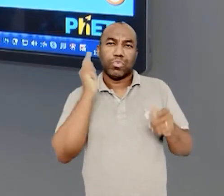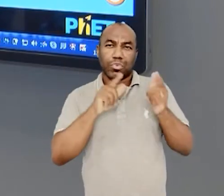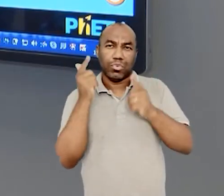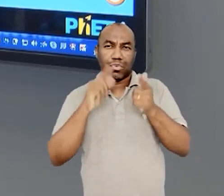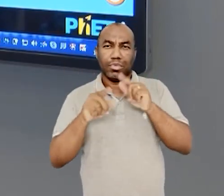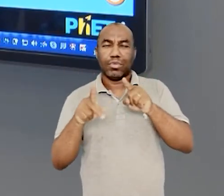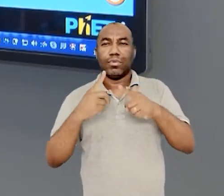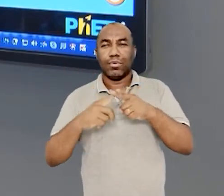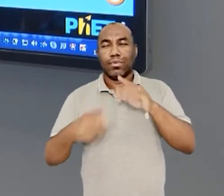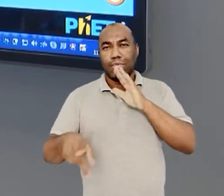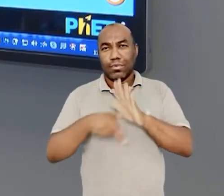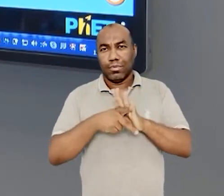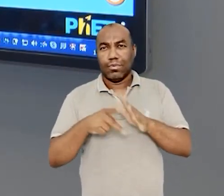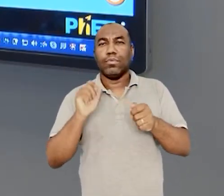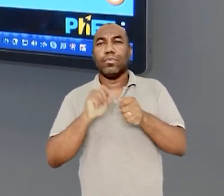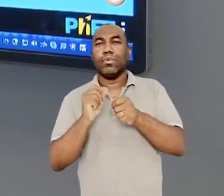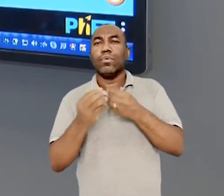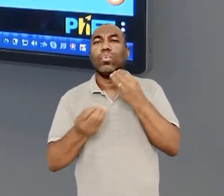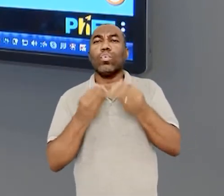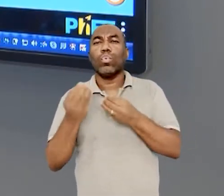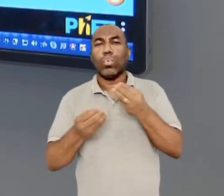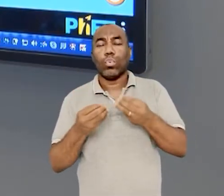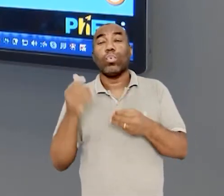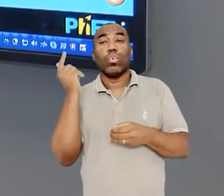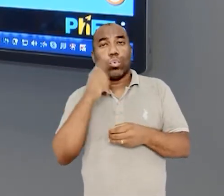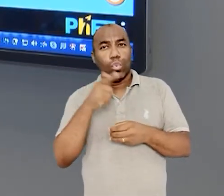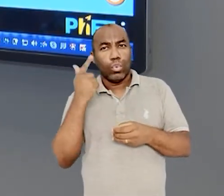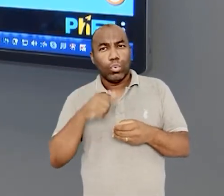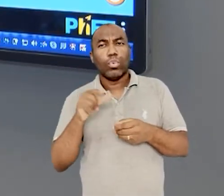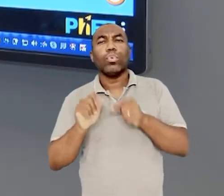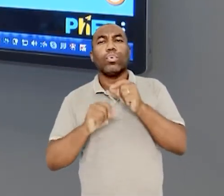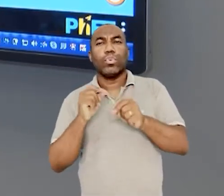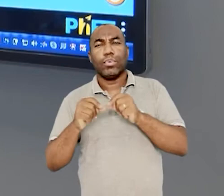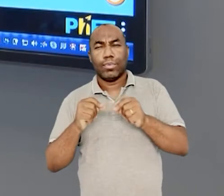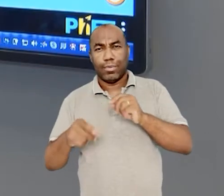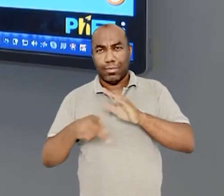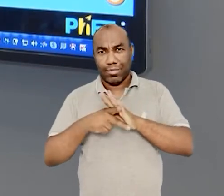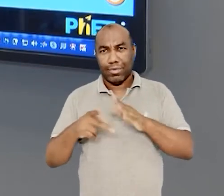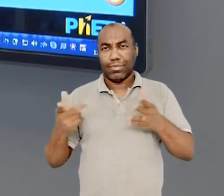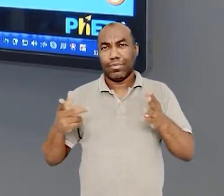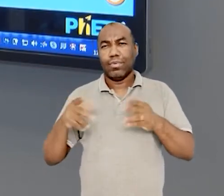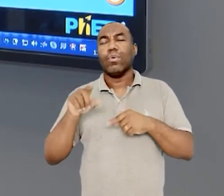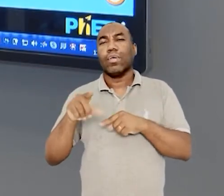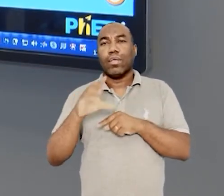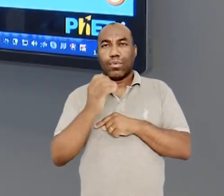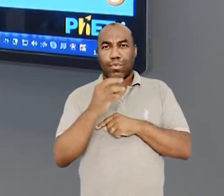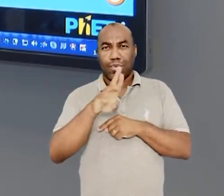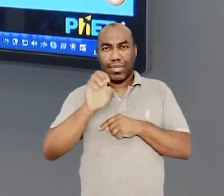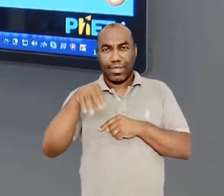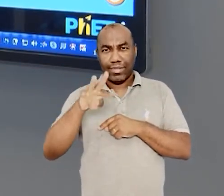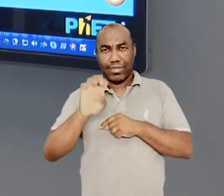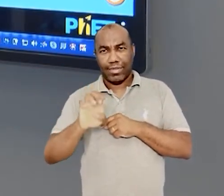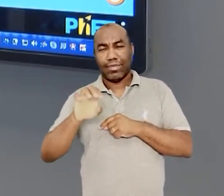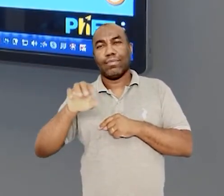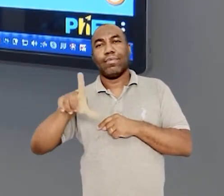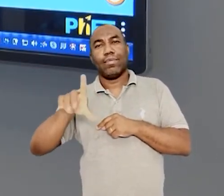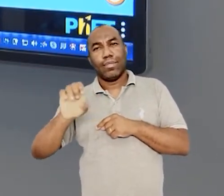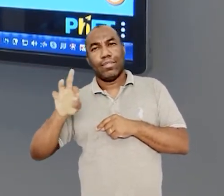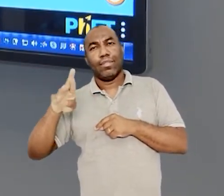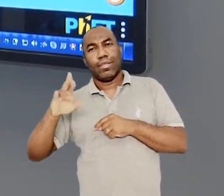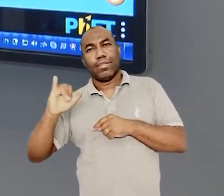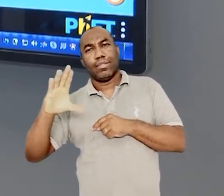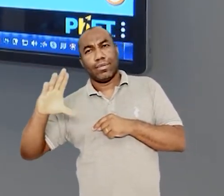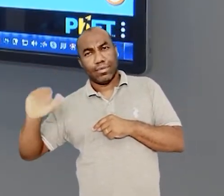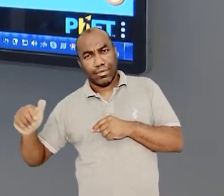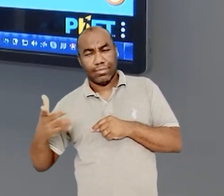movimento ordenado. Isso eu denomino de intensidade de corrente elétrica. Então, retomando aqui, moçadinha,